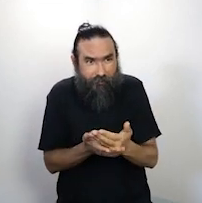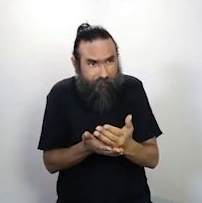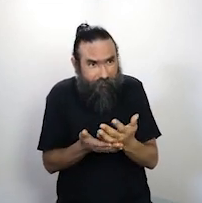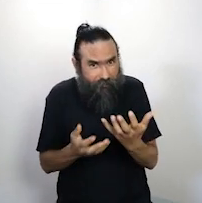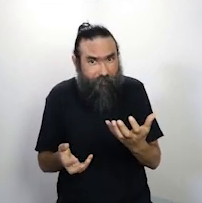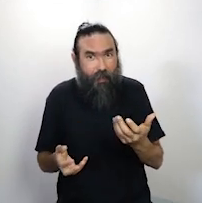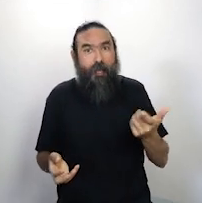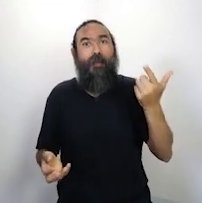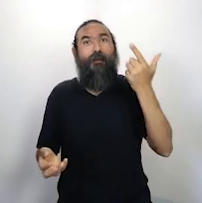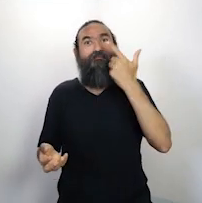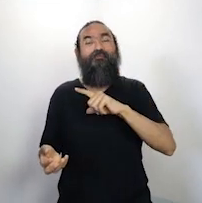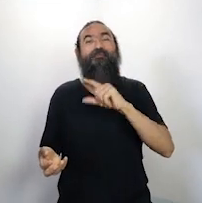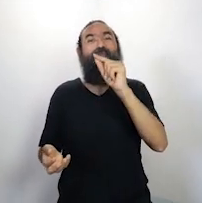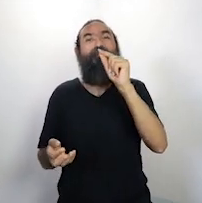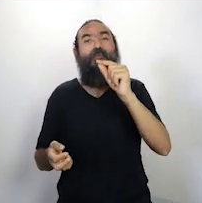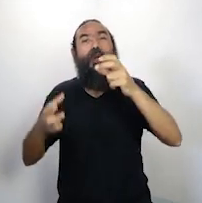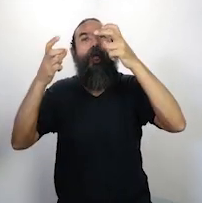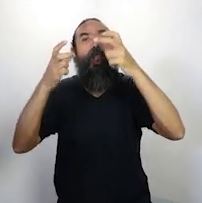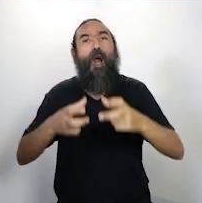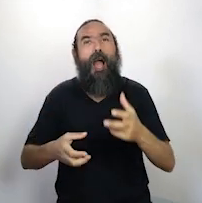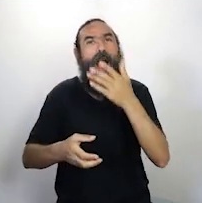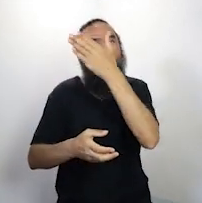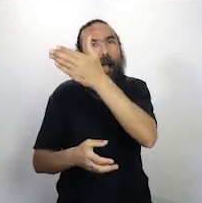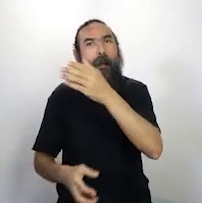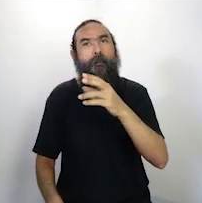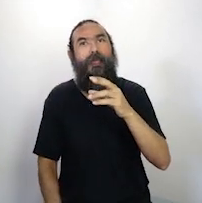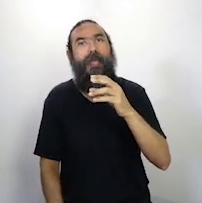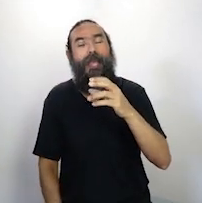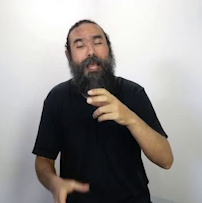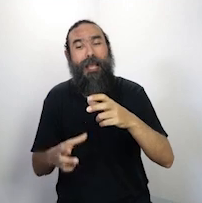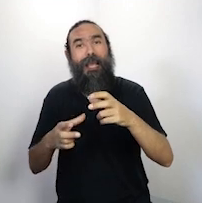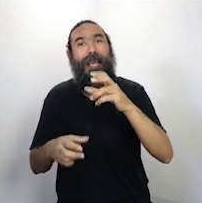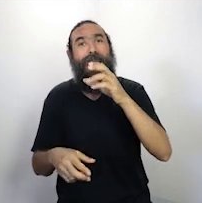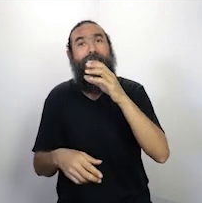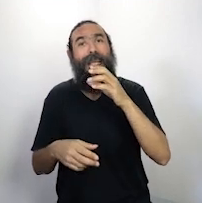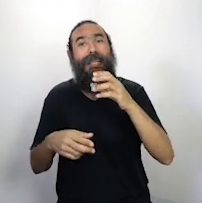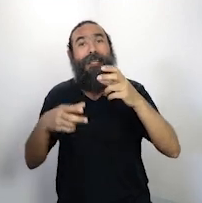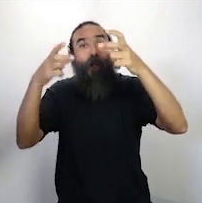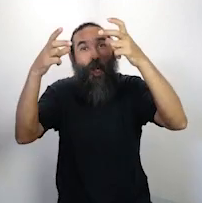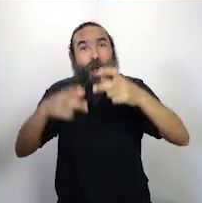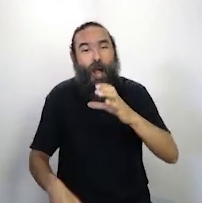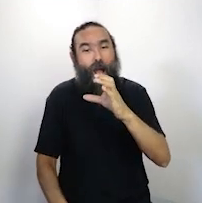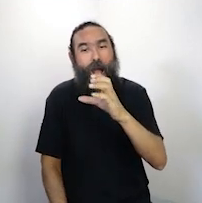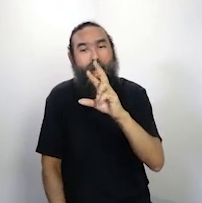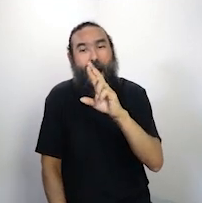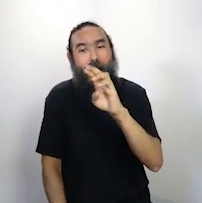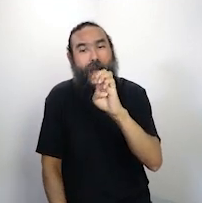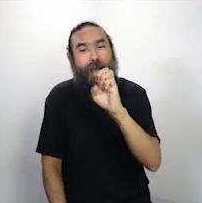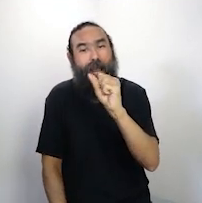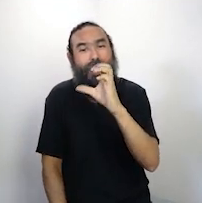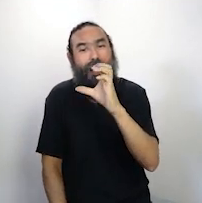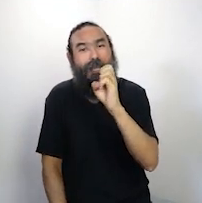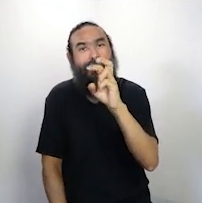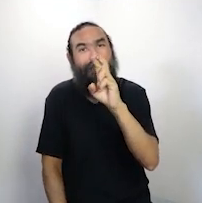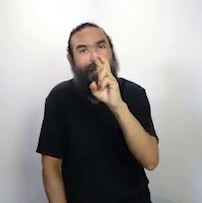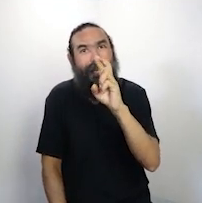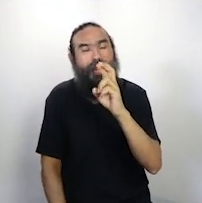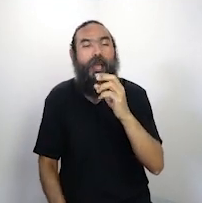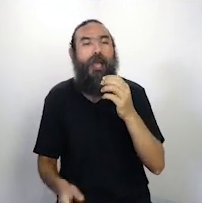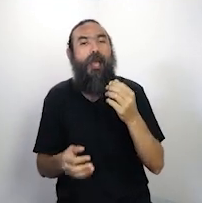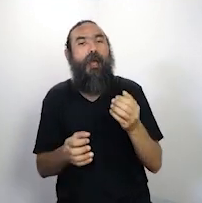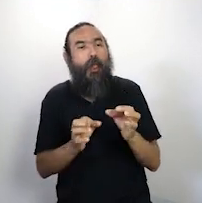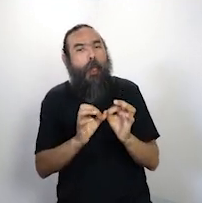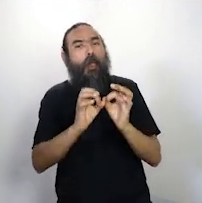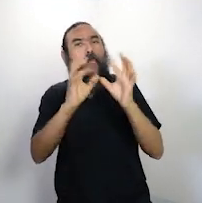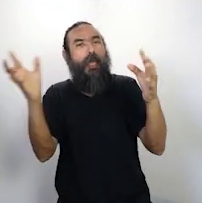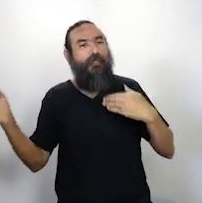ir para um espaço, que é o Espaço Cultural Crescer, né, graças à parceria com a Fernanda, com a Eliana, com o Fabrício, da Capoeira Angola. A